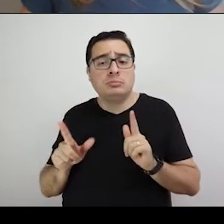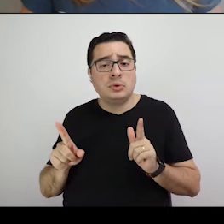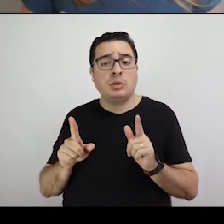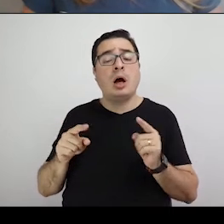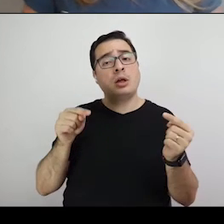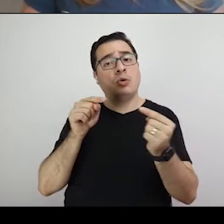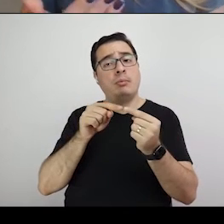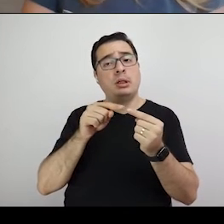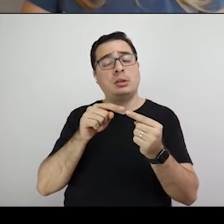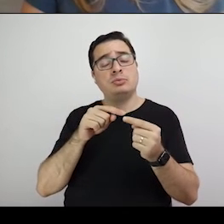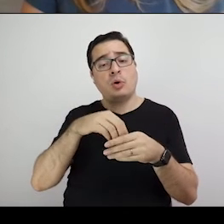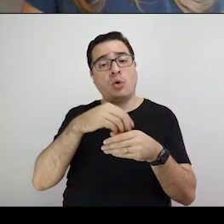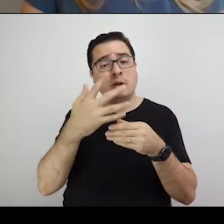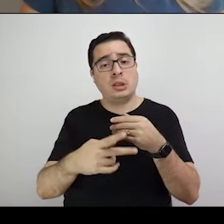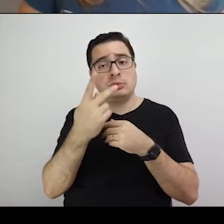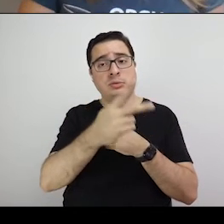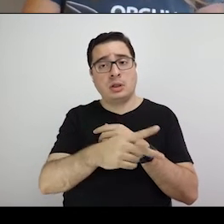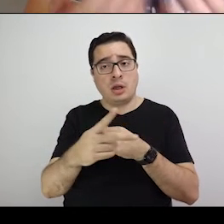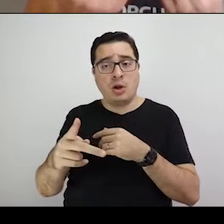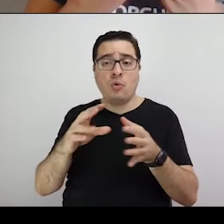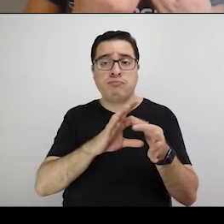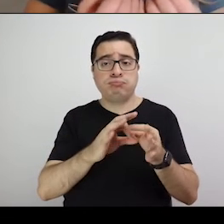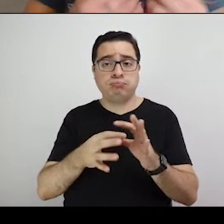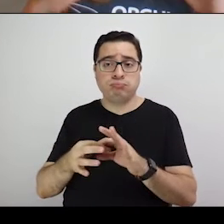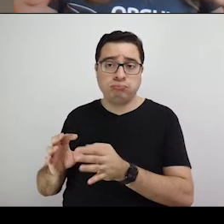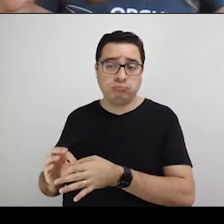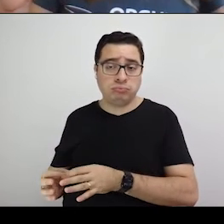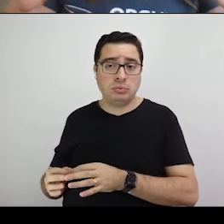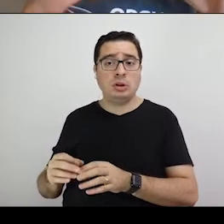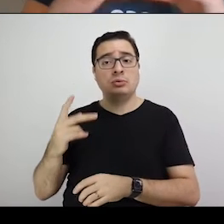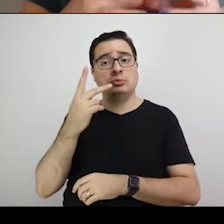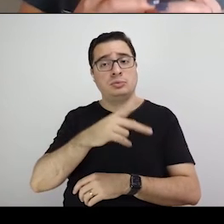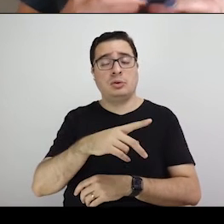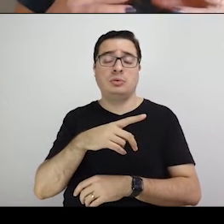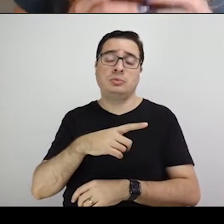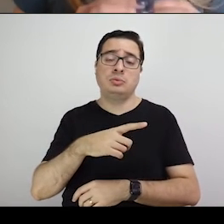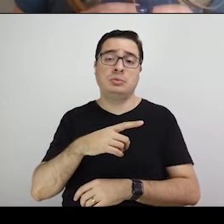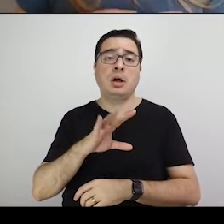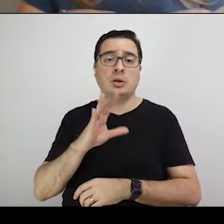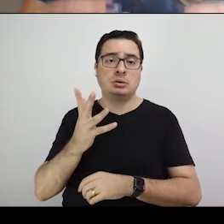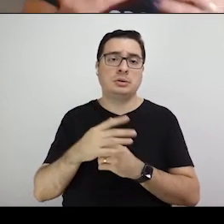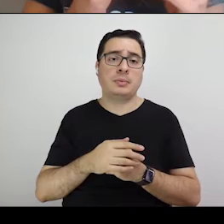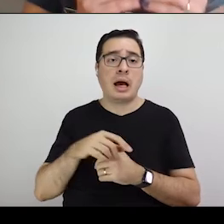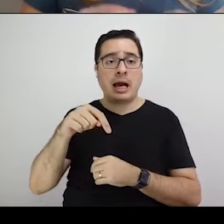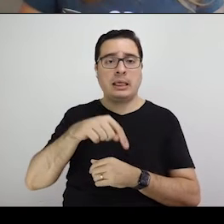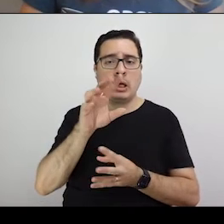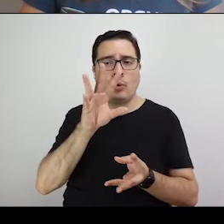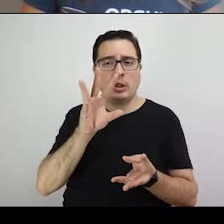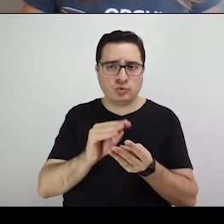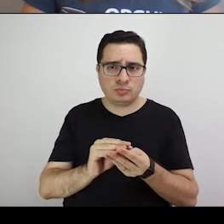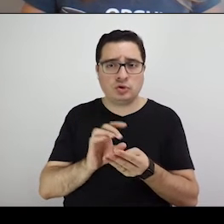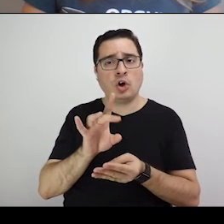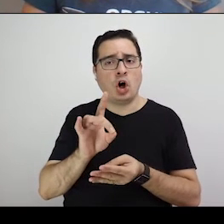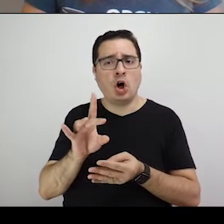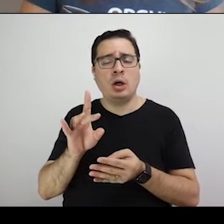sentido ao seu contexto e à sua situação. Então, aqui eu fiz um resumo só dos critérios